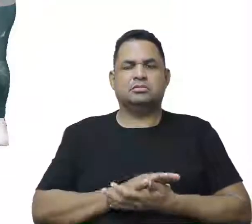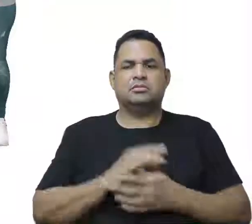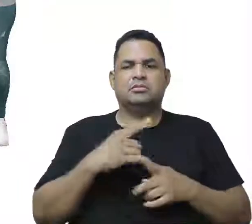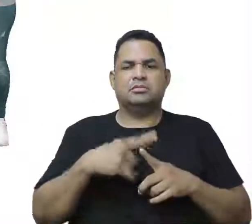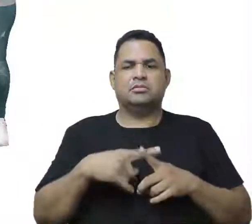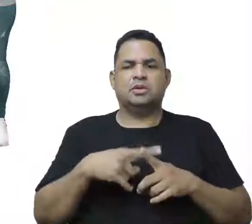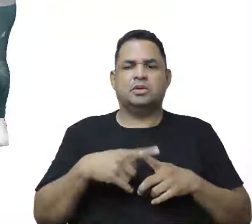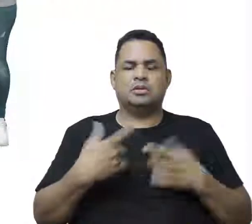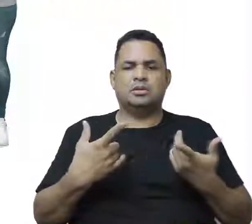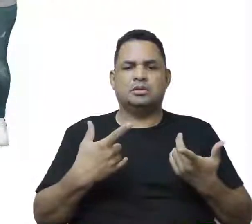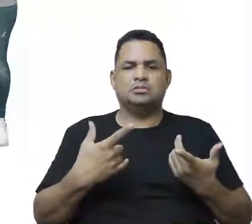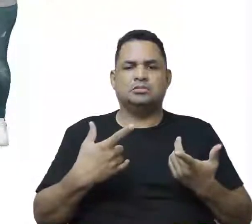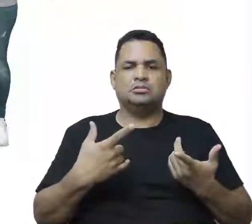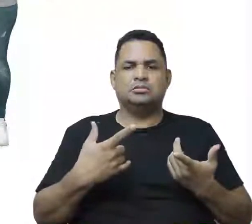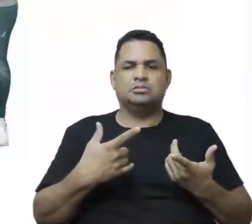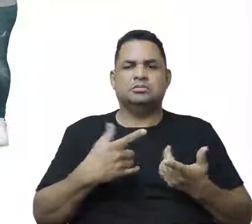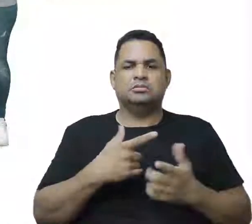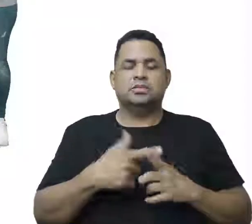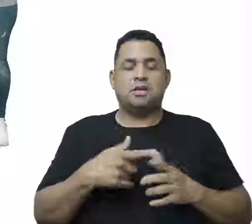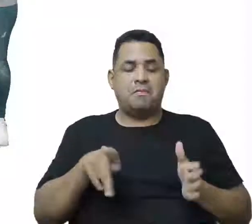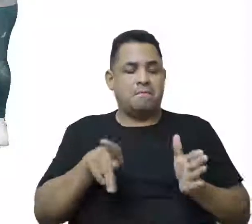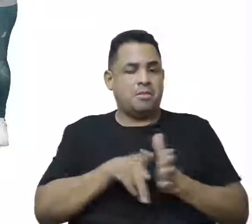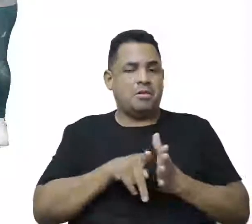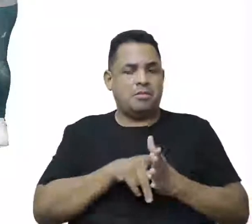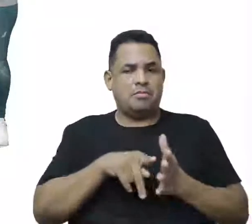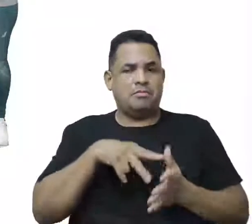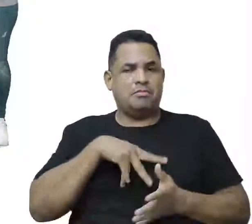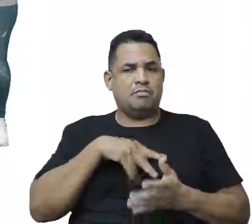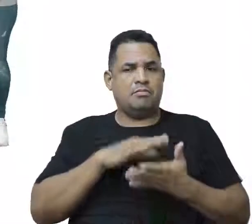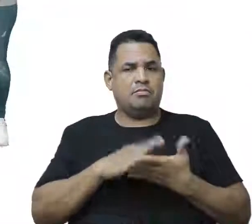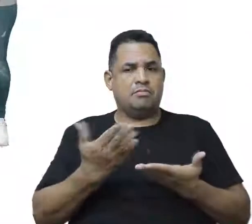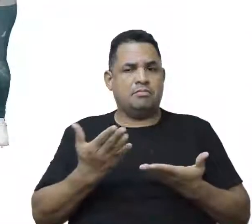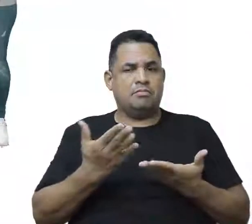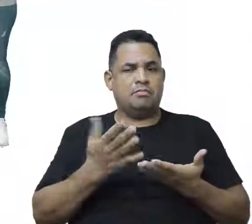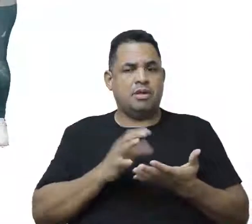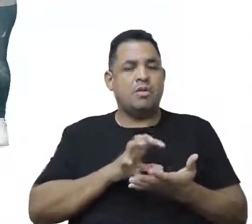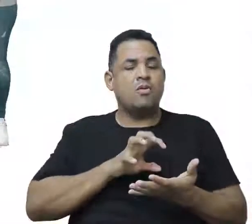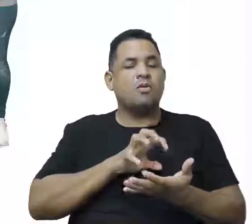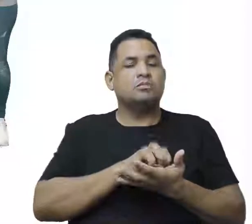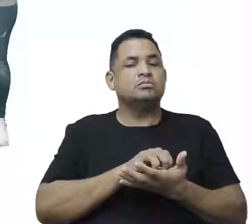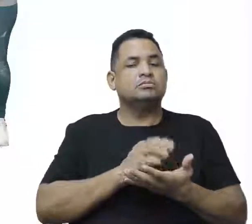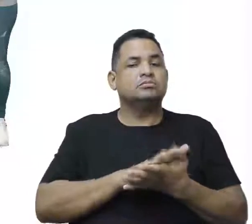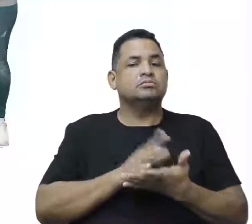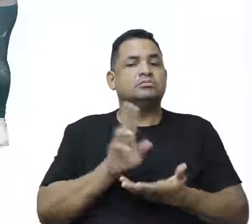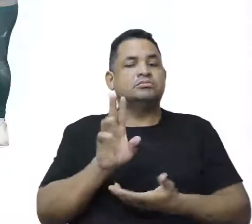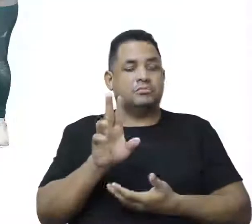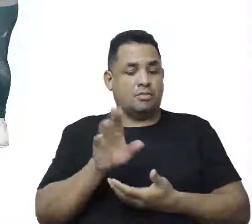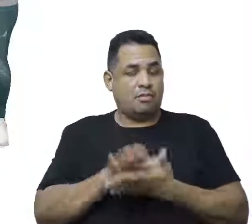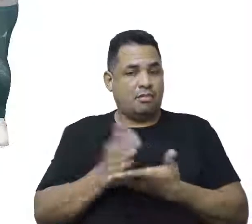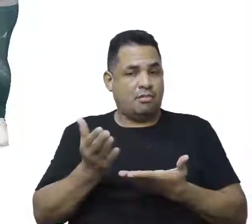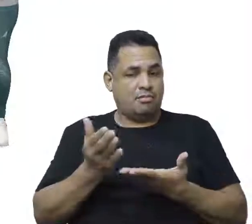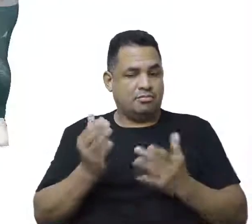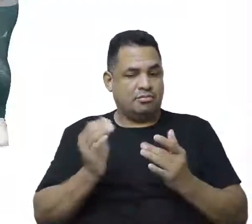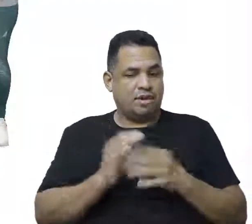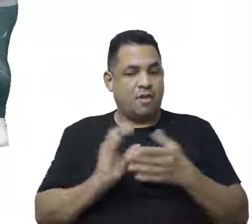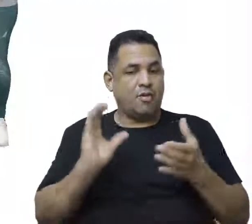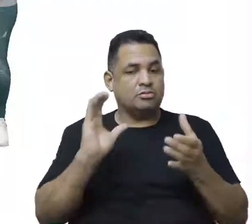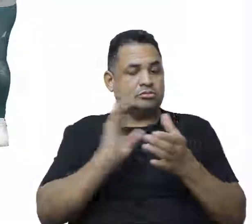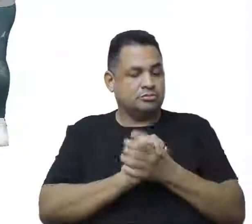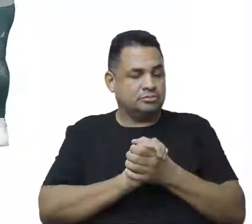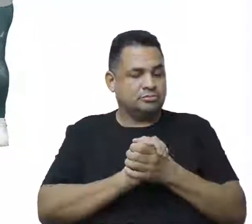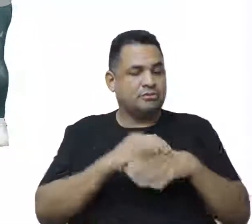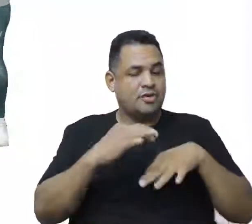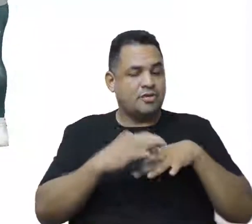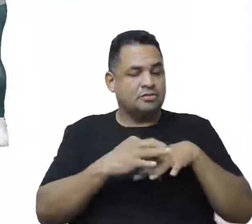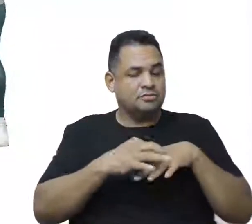por conta própria, agora entra uma parte particular minha, que eu conquistei o meu esposo chamando ele pelo nome. Olha, a professora contando o segredo